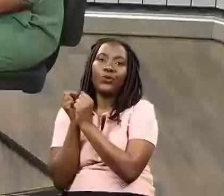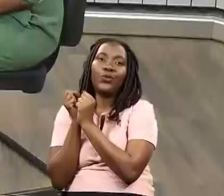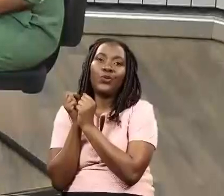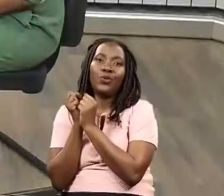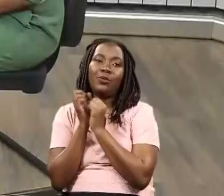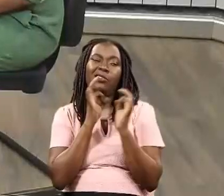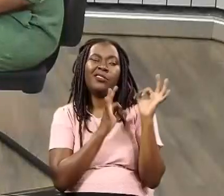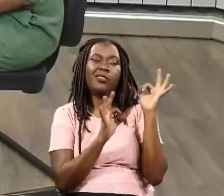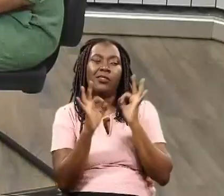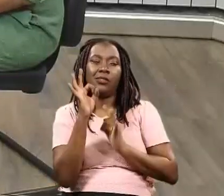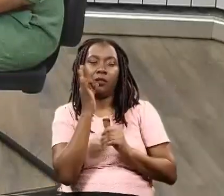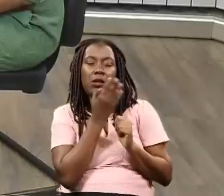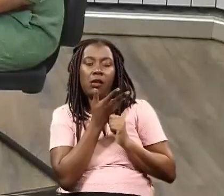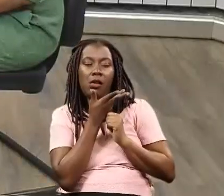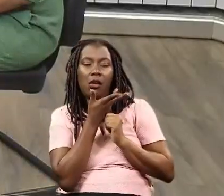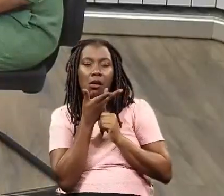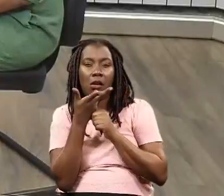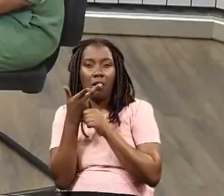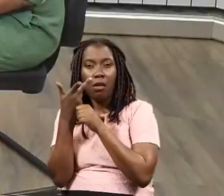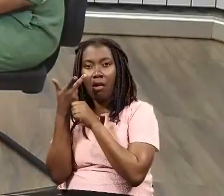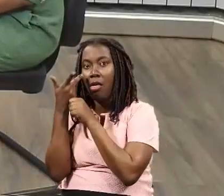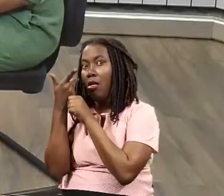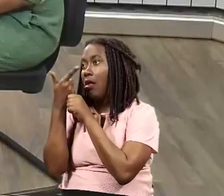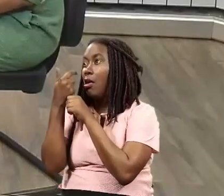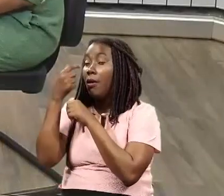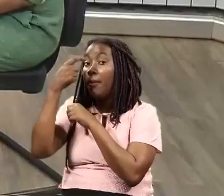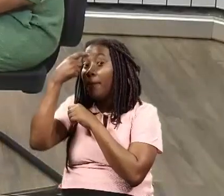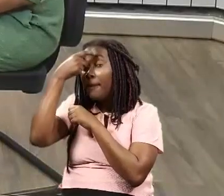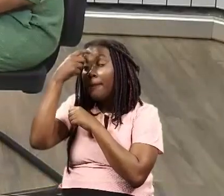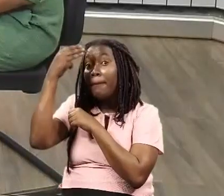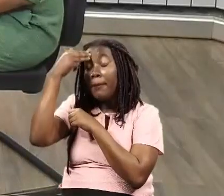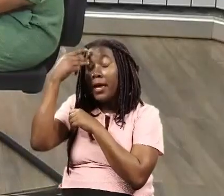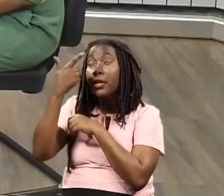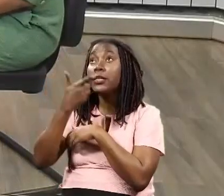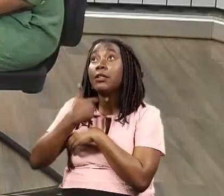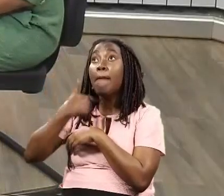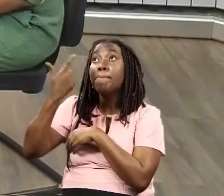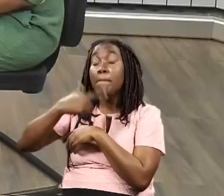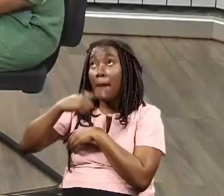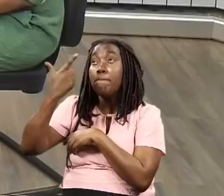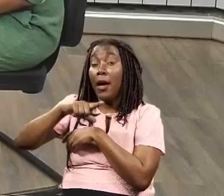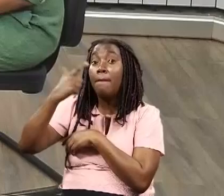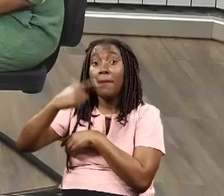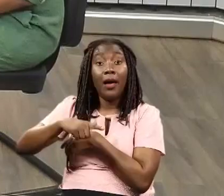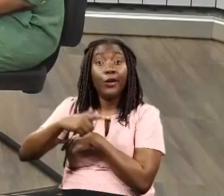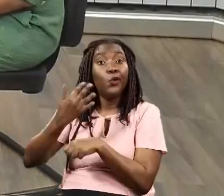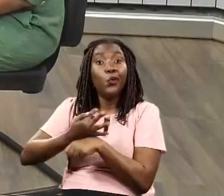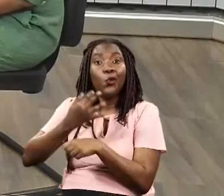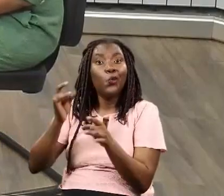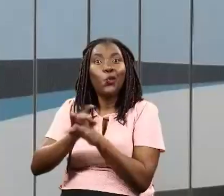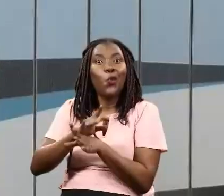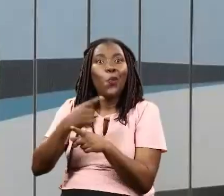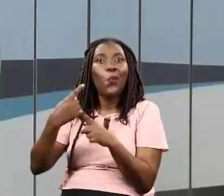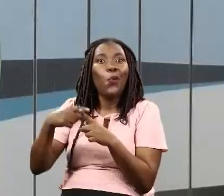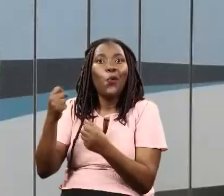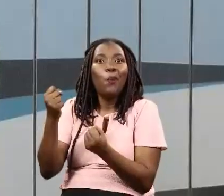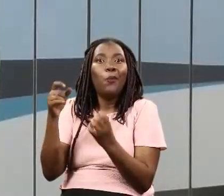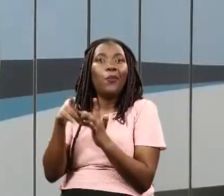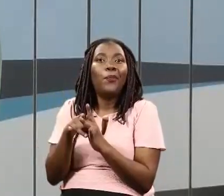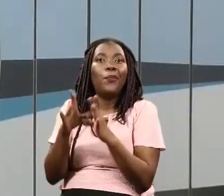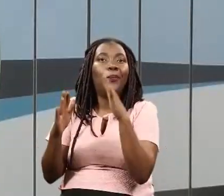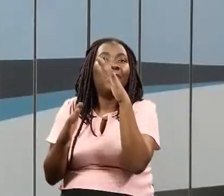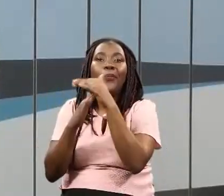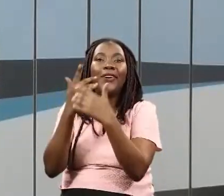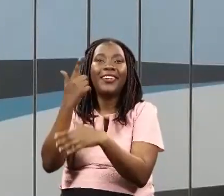né? Exato. Para que a nossa mente ela esteja querendo mais e mais Exatamente. e mais, E nunca né? é suficiente, porque é o poder ilimitado. A